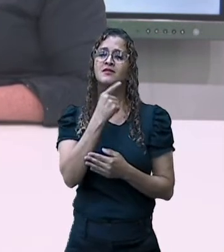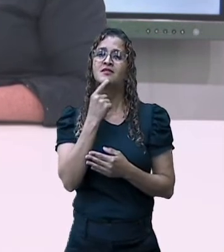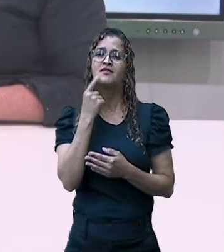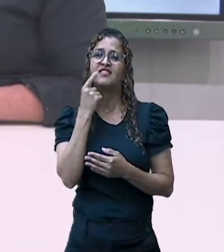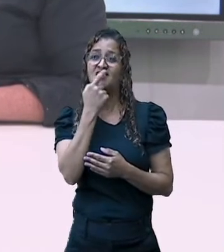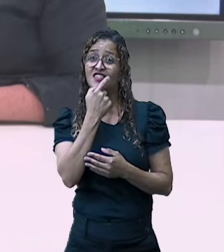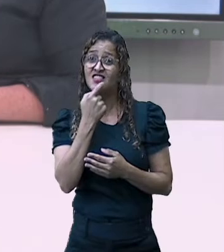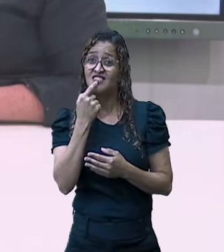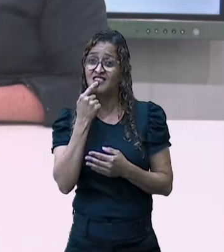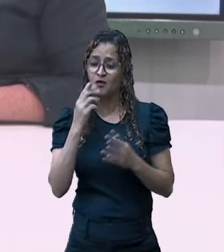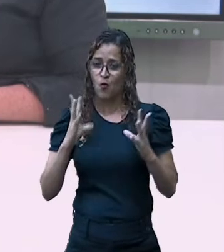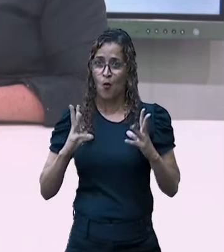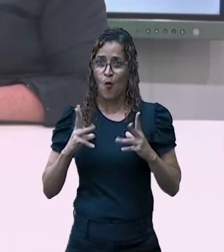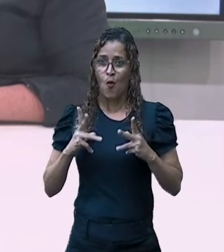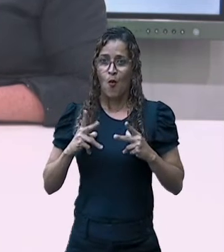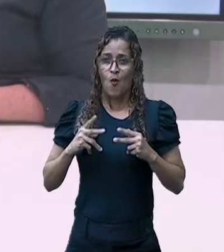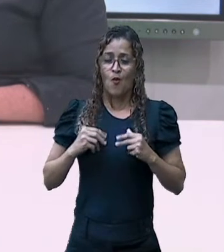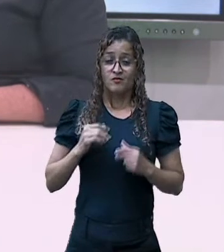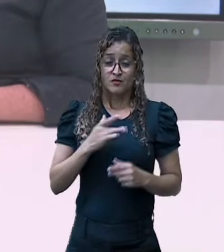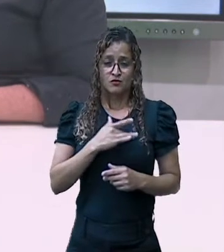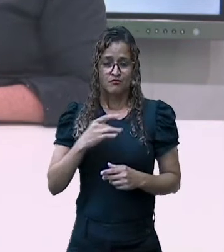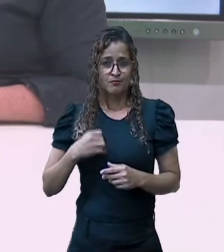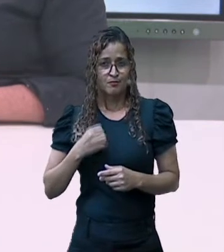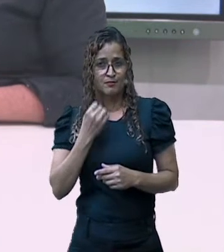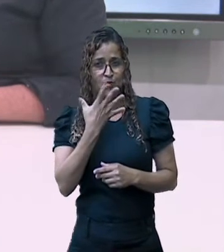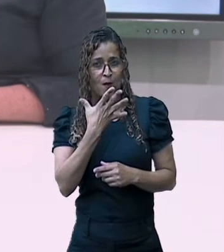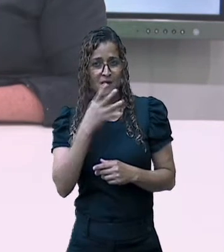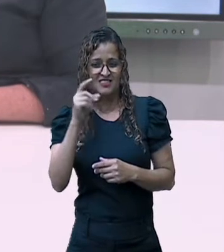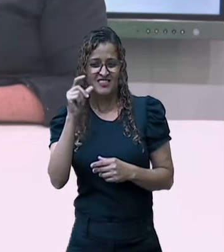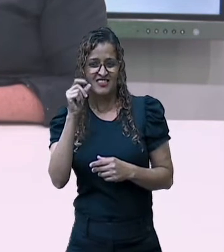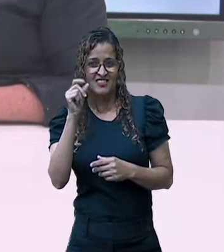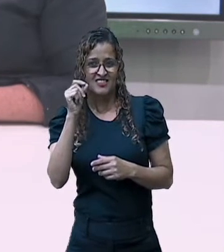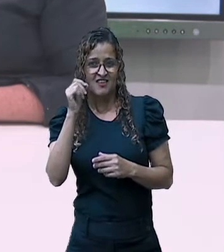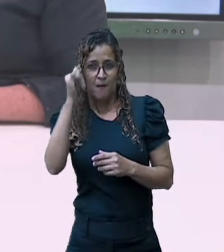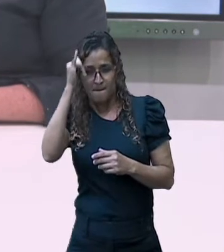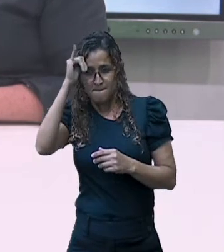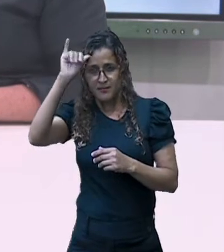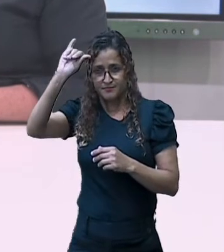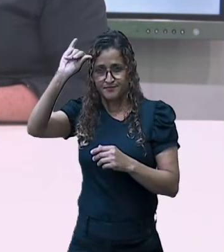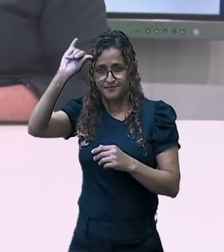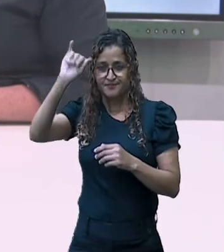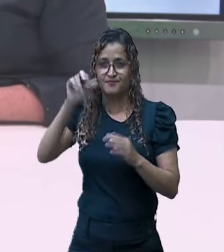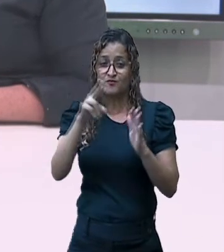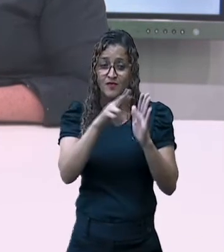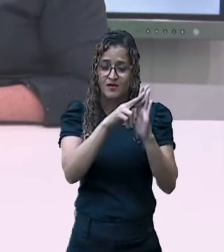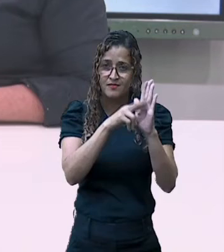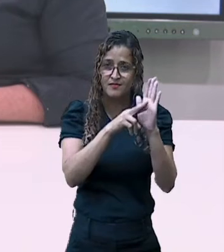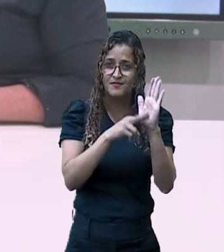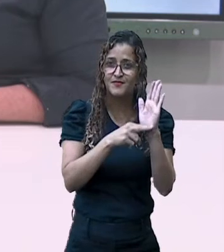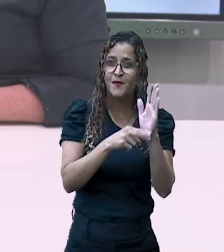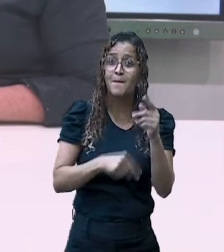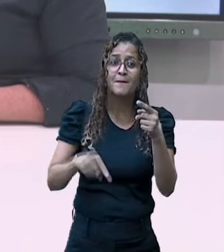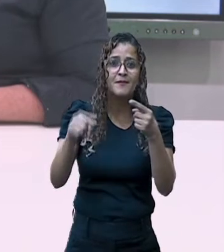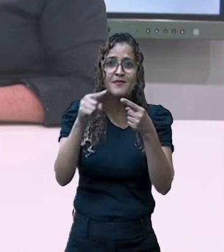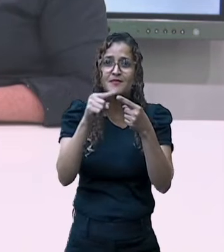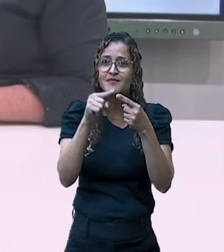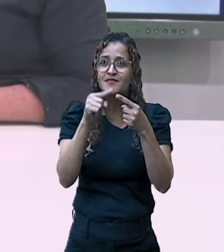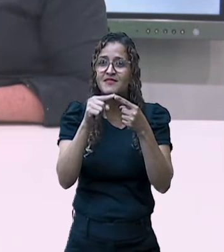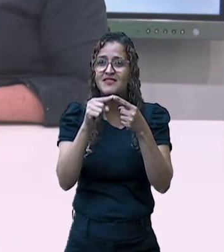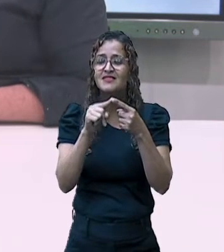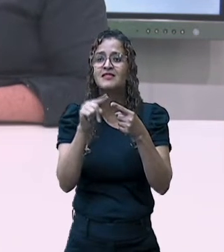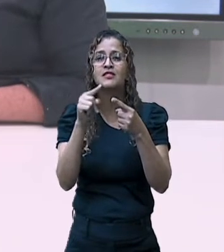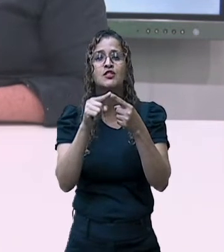bucal legal, joia e não desenvolverem cárie. Uma regrinha é você fazer escovação pelo